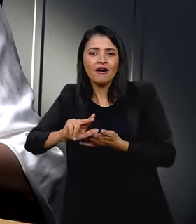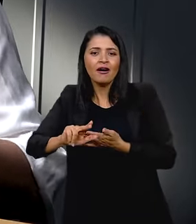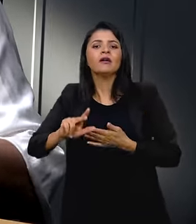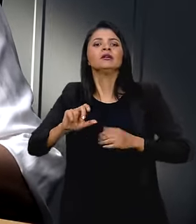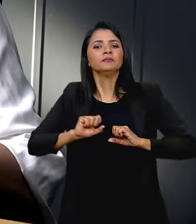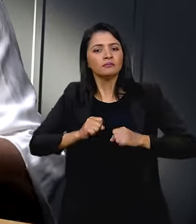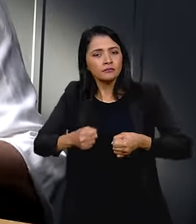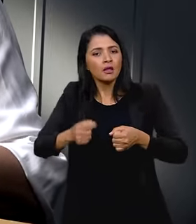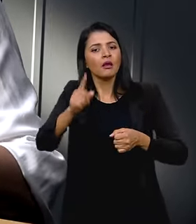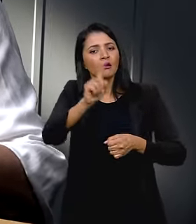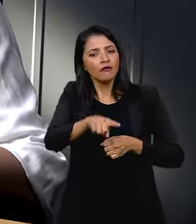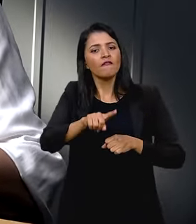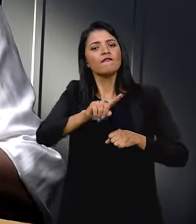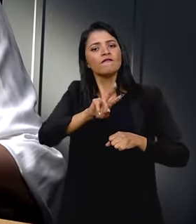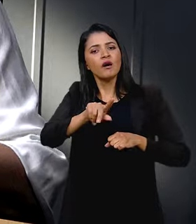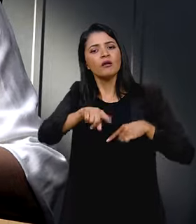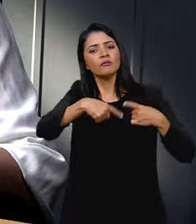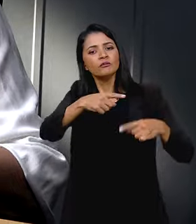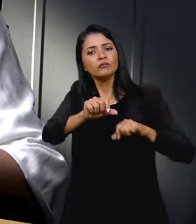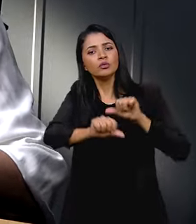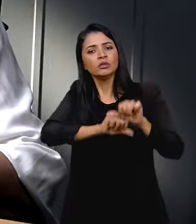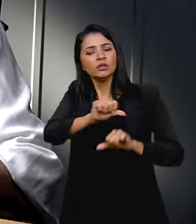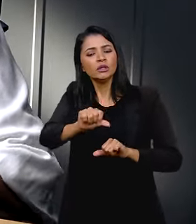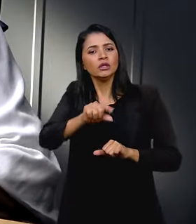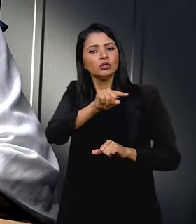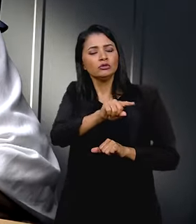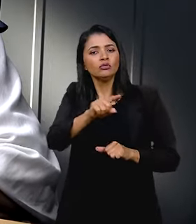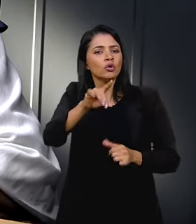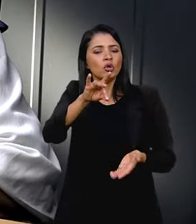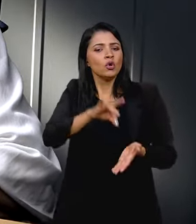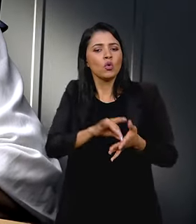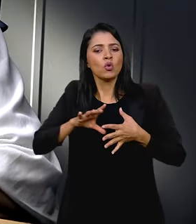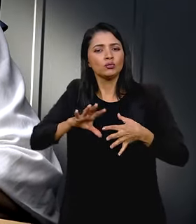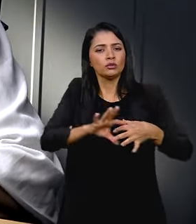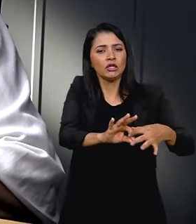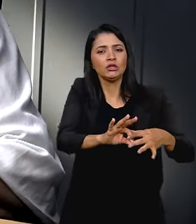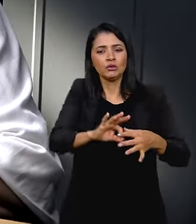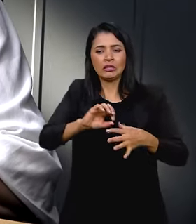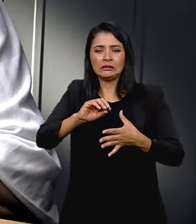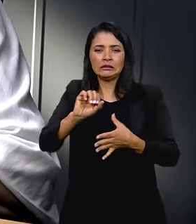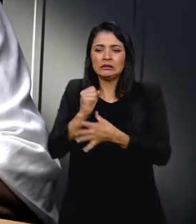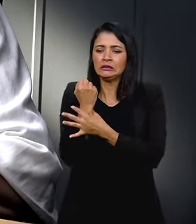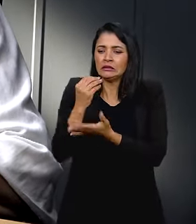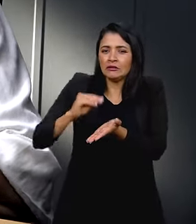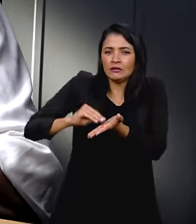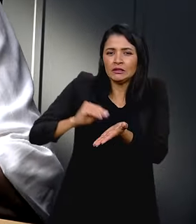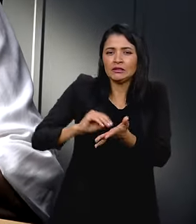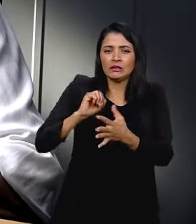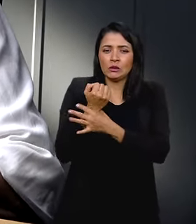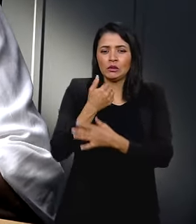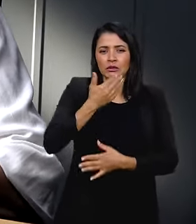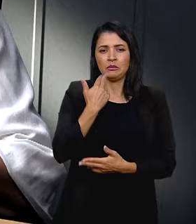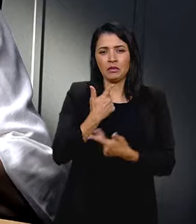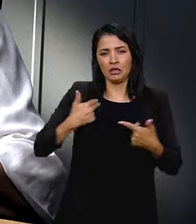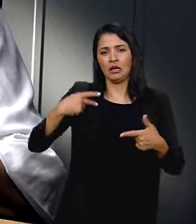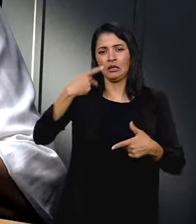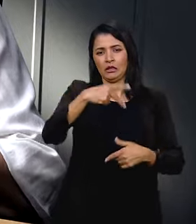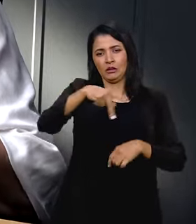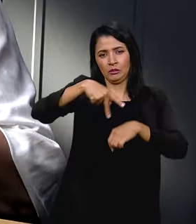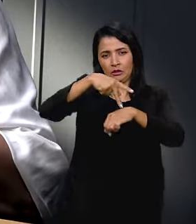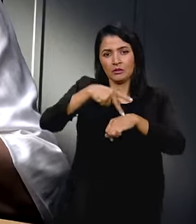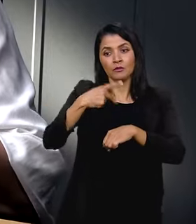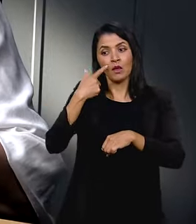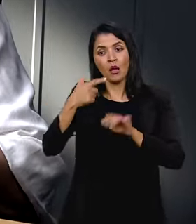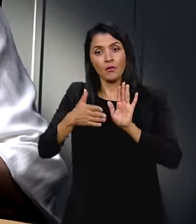iniciativas que de fato vão mudando a situação da segurança alimentar do país então quando ele propõe que os